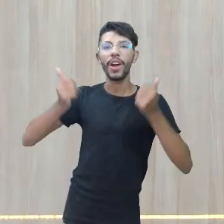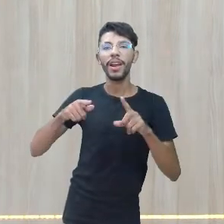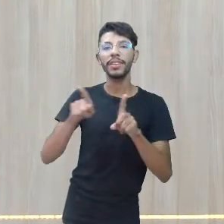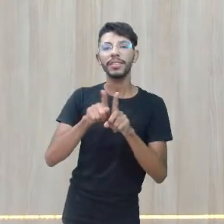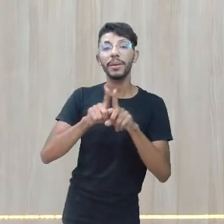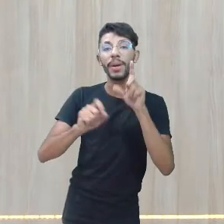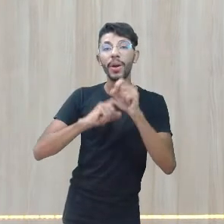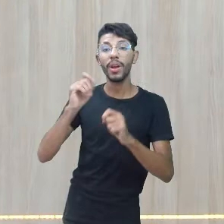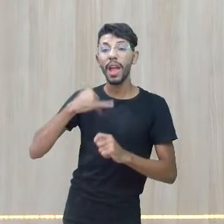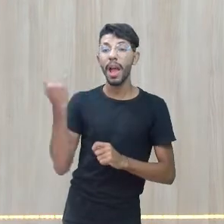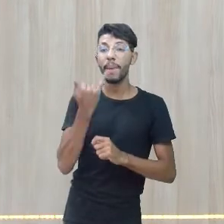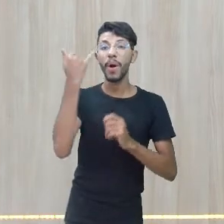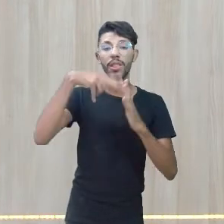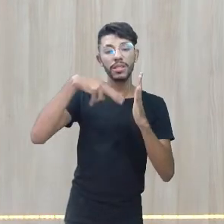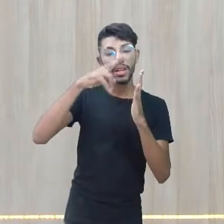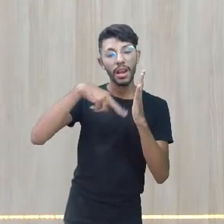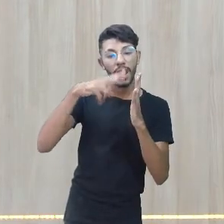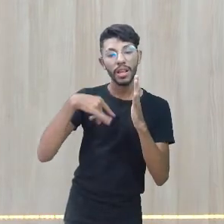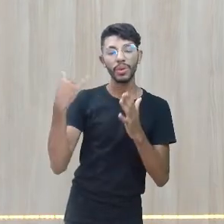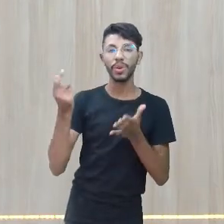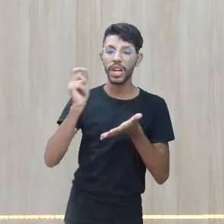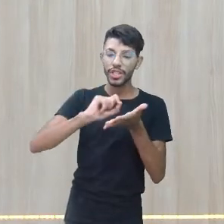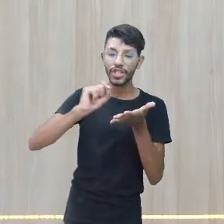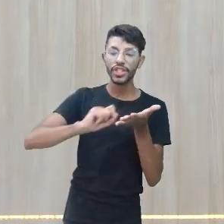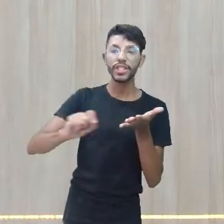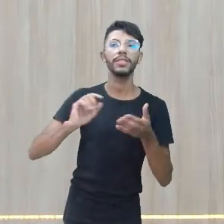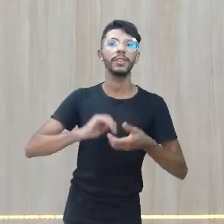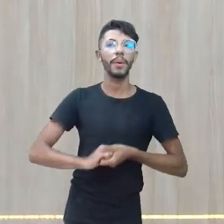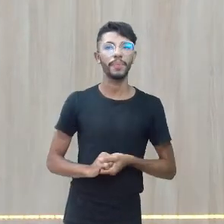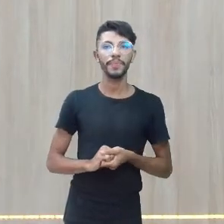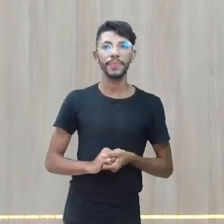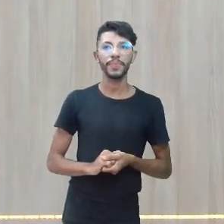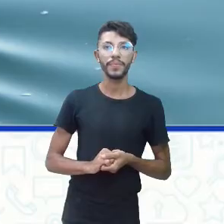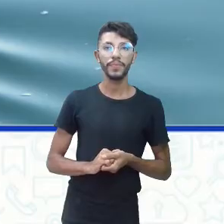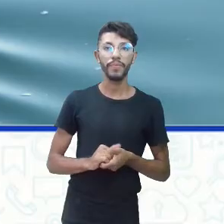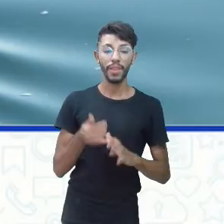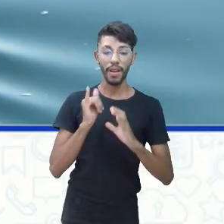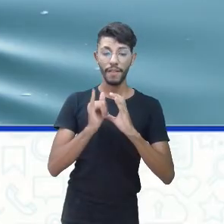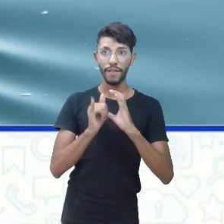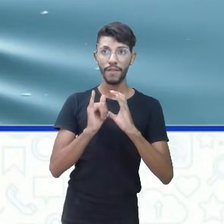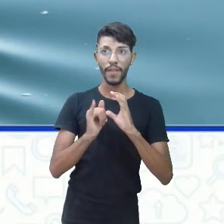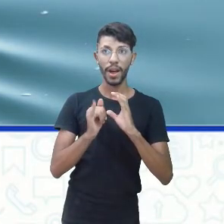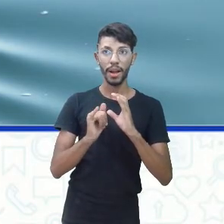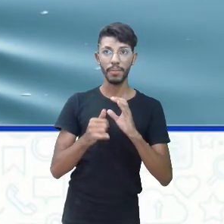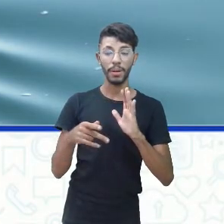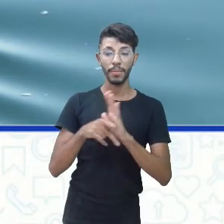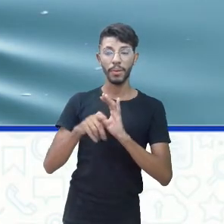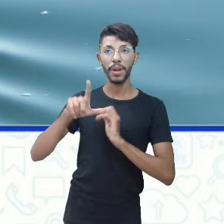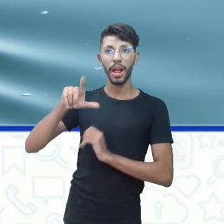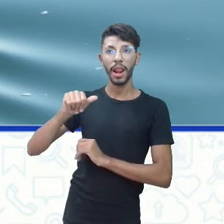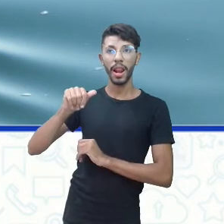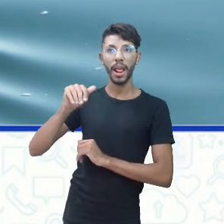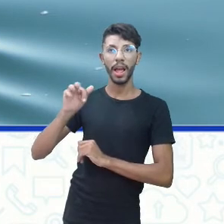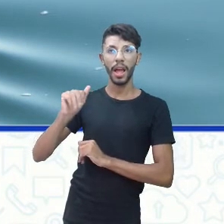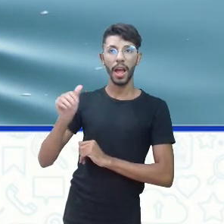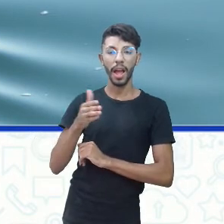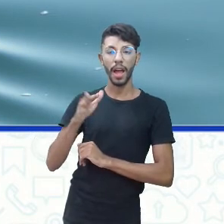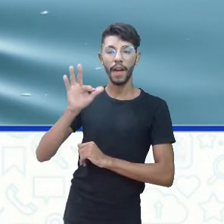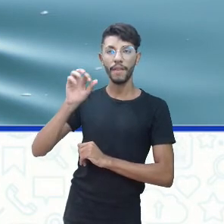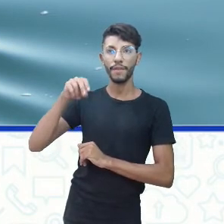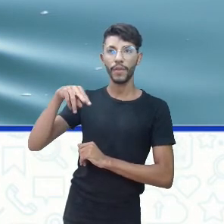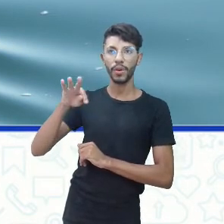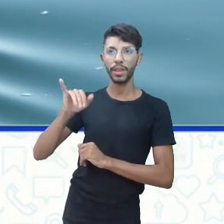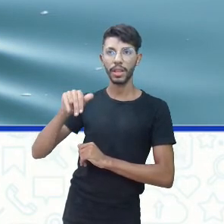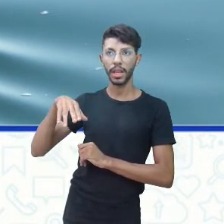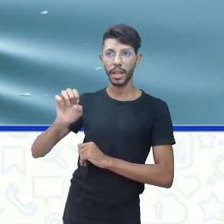da leitura e da escrita. Nas fábulas de La Fontaine, a moral não